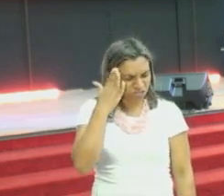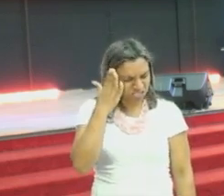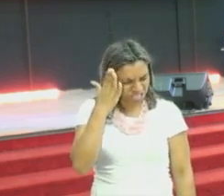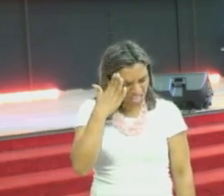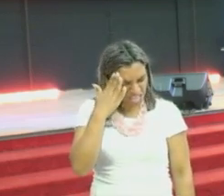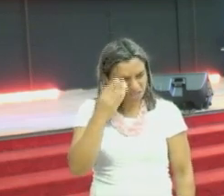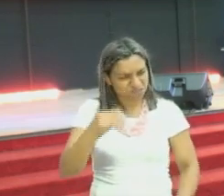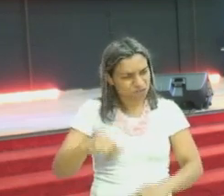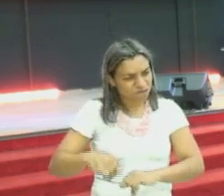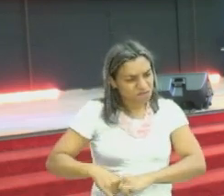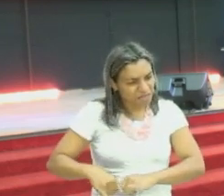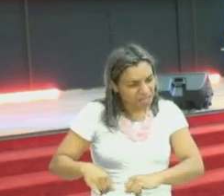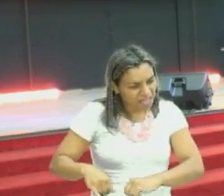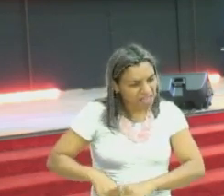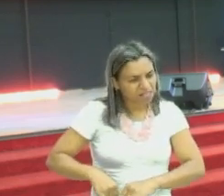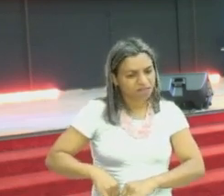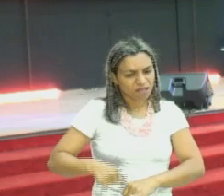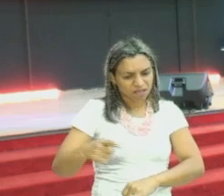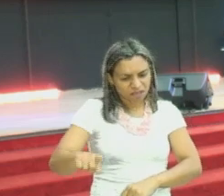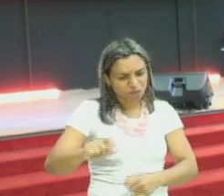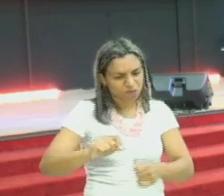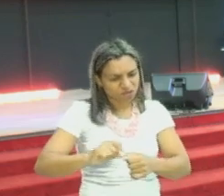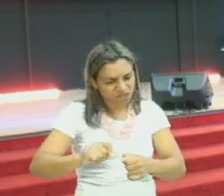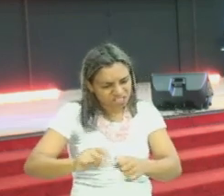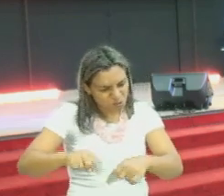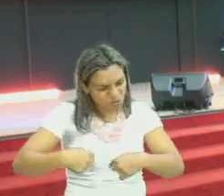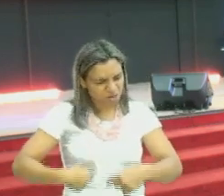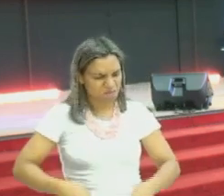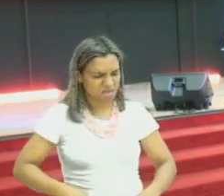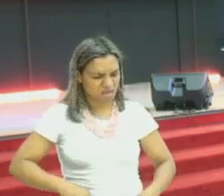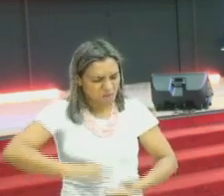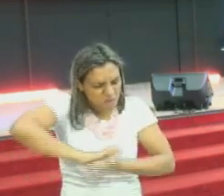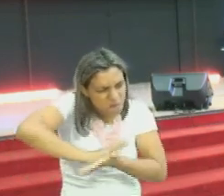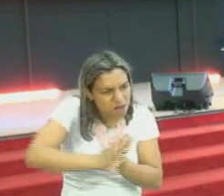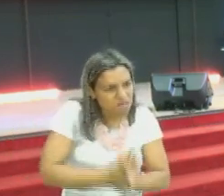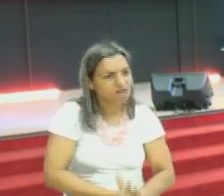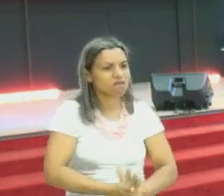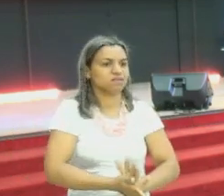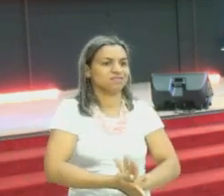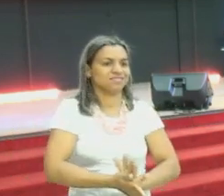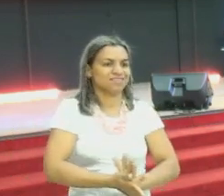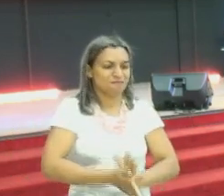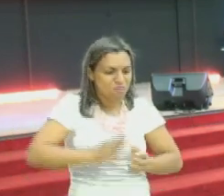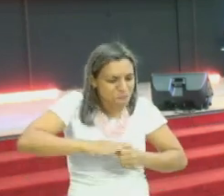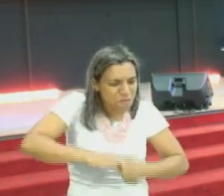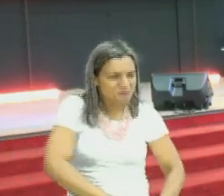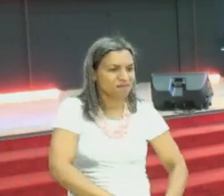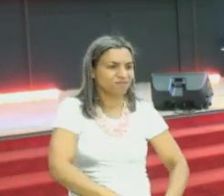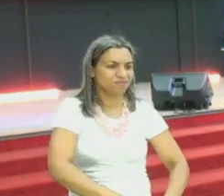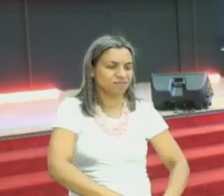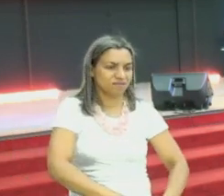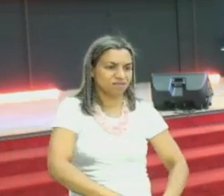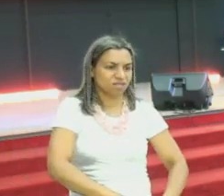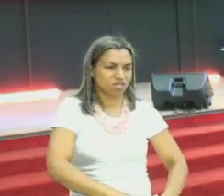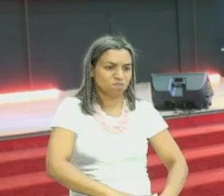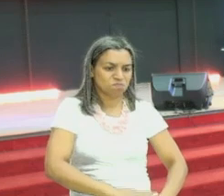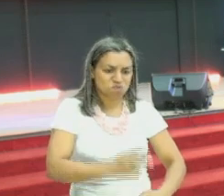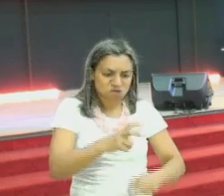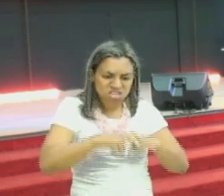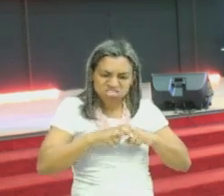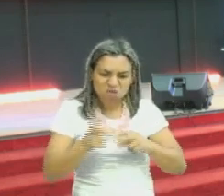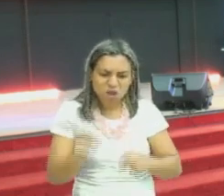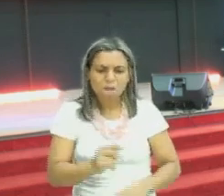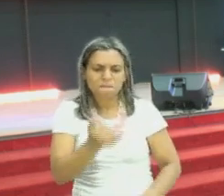dor, só eu sei a humilhação, só eu sei o que eu passei, eu não perdoo.